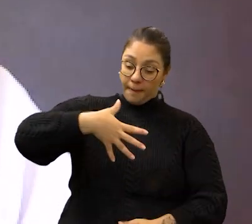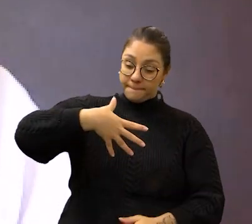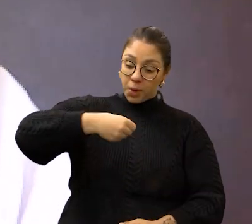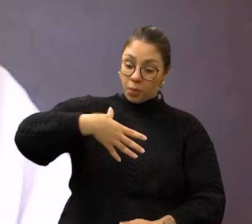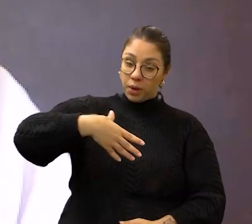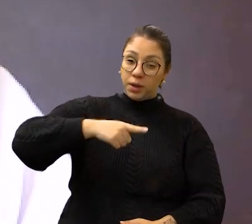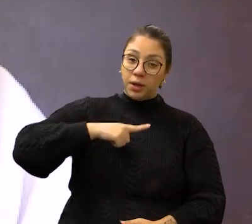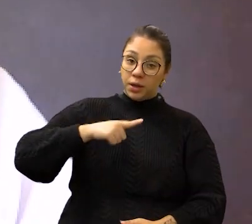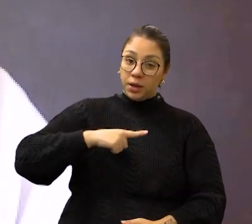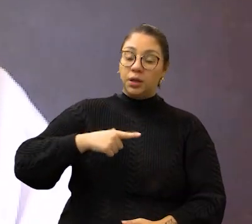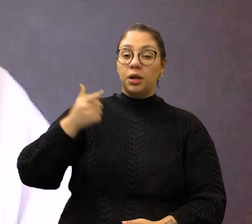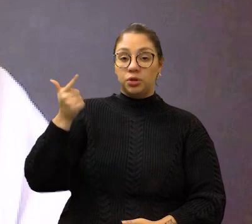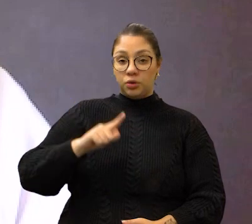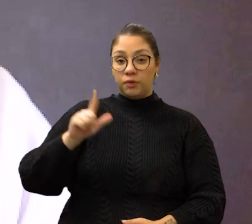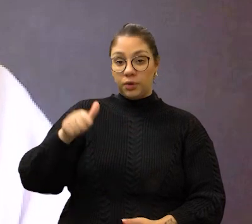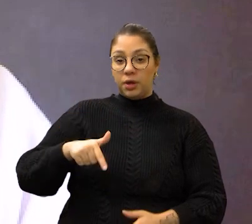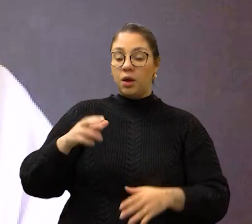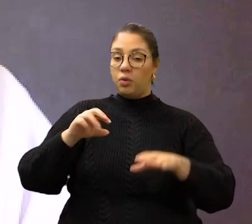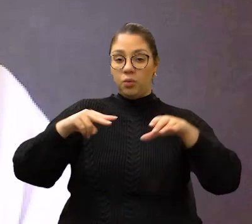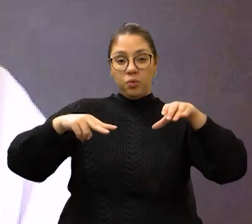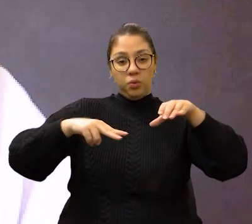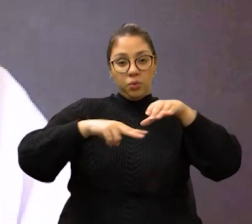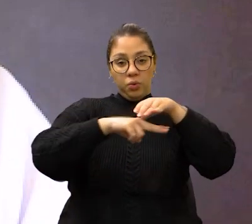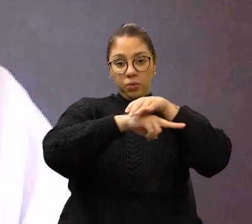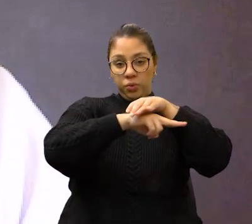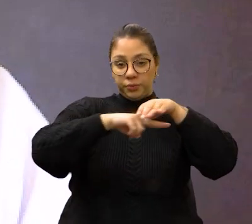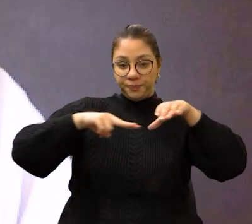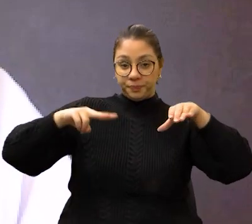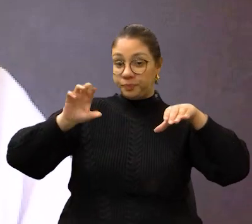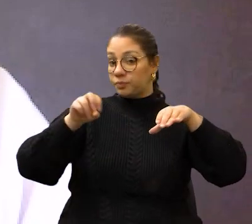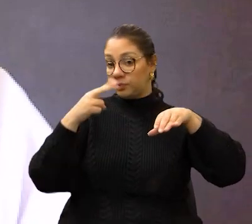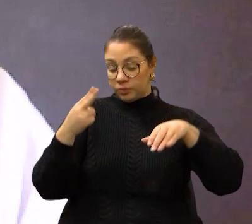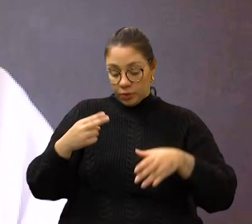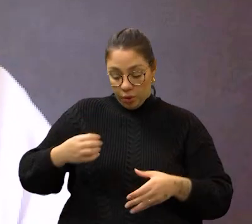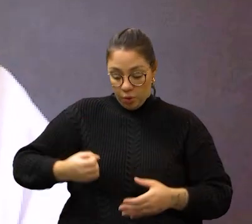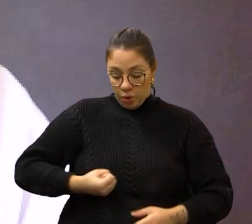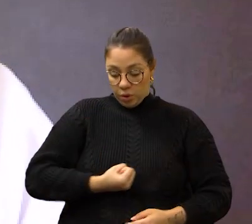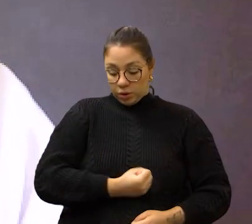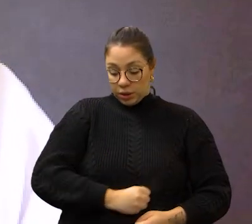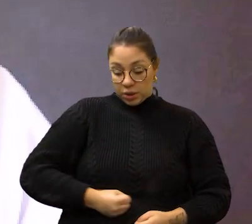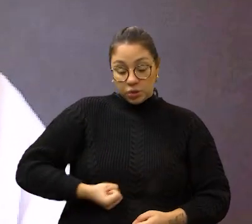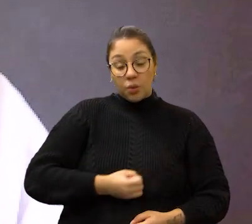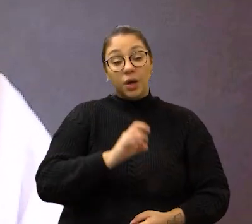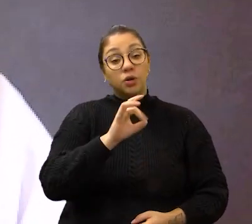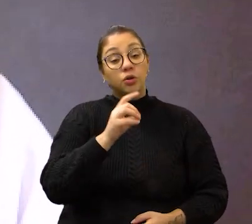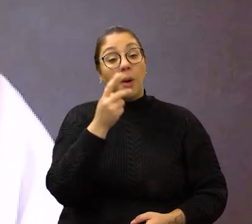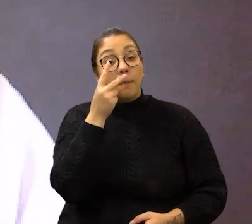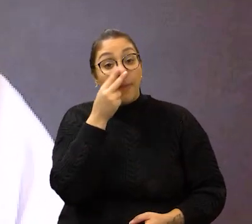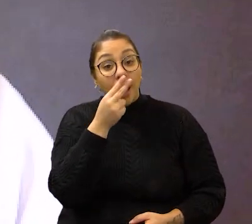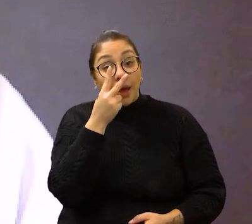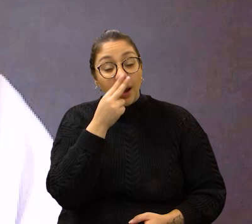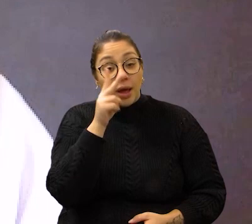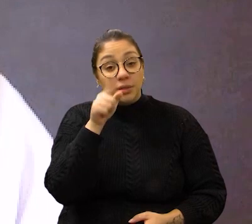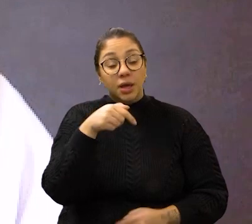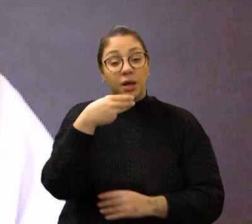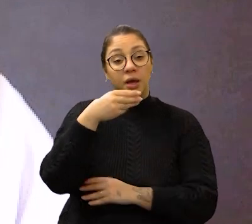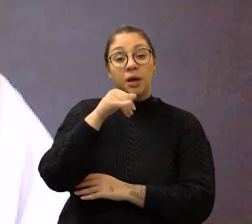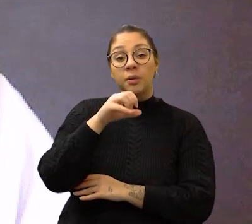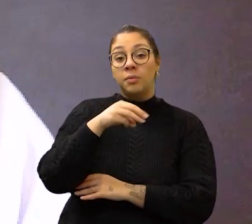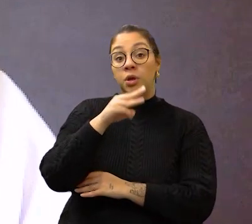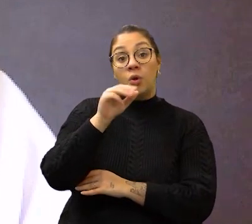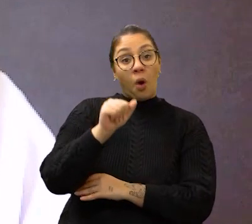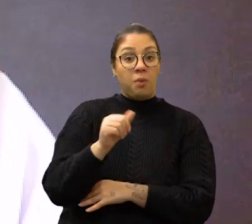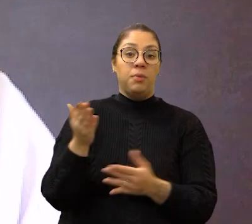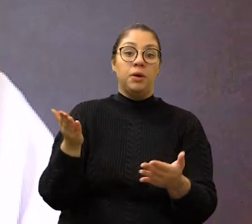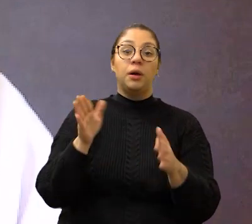imagem que a gente tem, novamente ressonância, ultrassom, a gente está fazendo uma hipótese diagnóstica. Então, parece ser um mioma pelo exame de